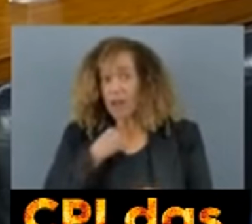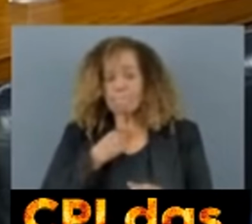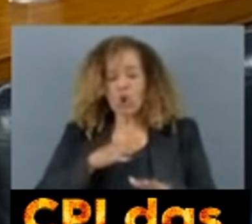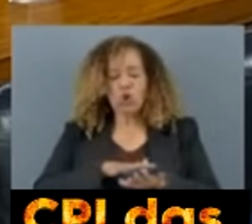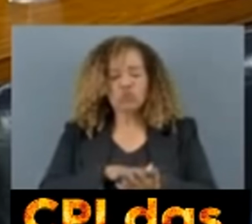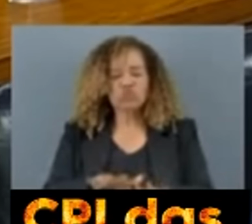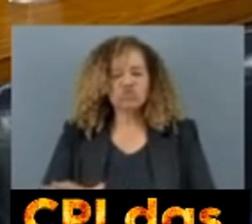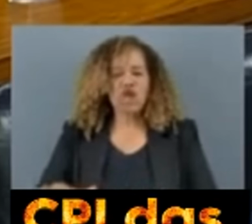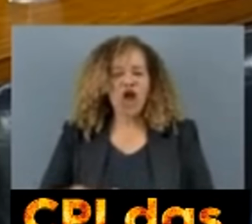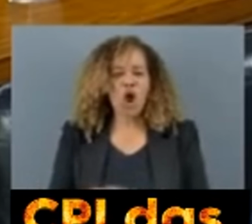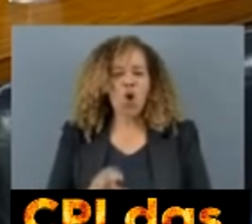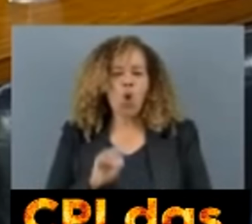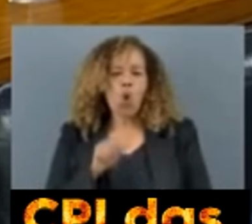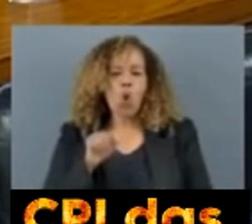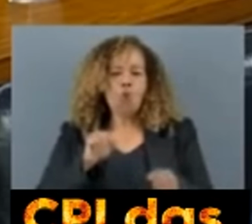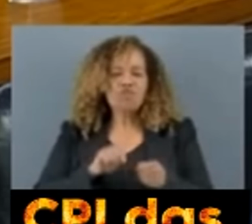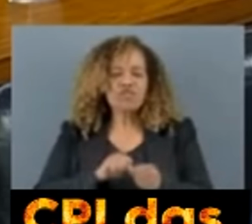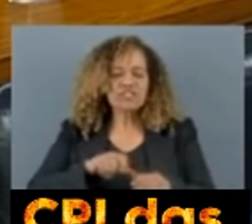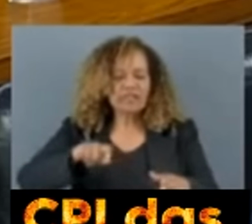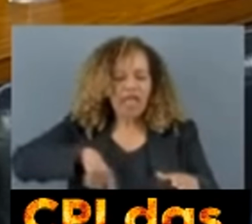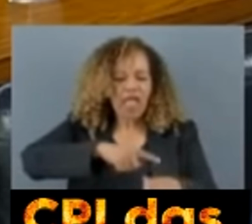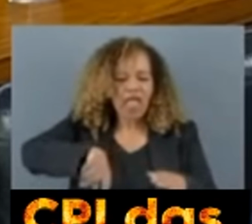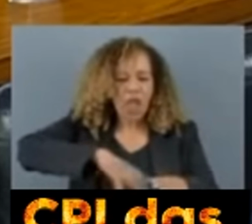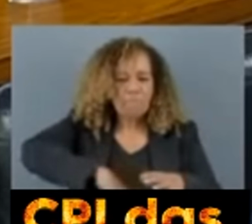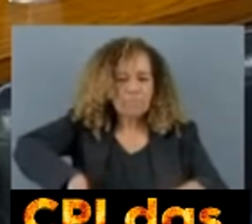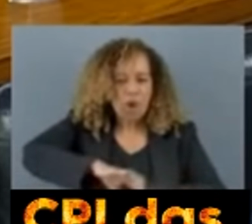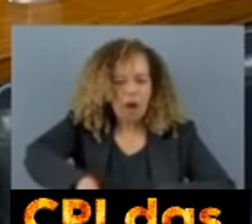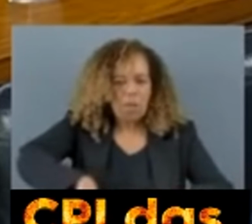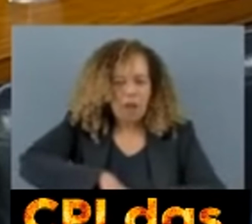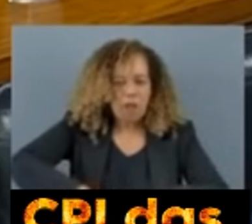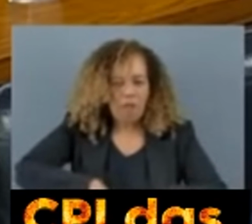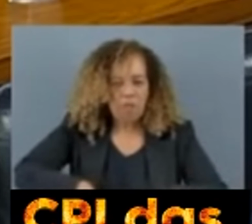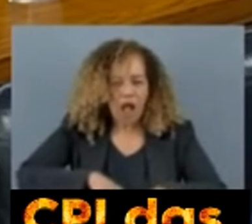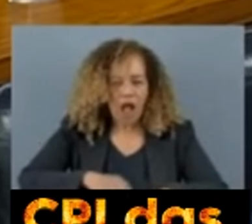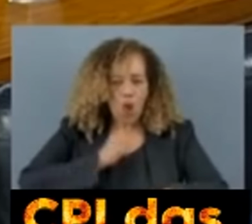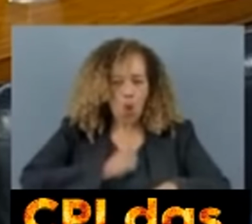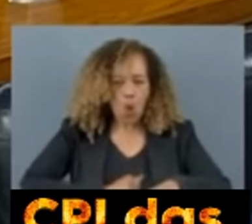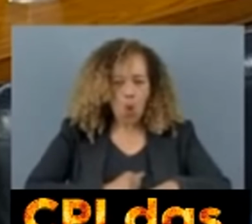ou cavar um buraquinho para poder colocar as nossas fezes?